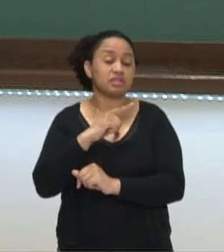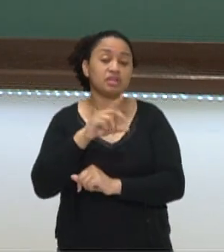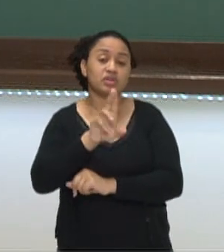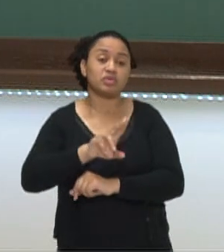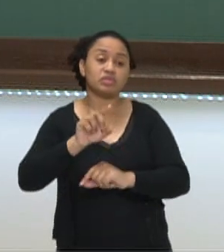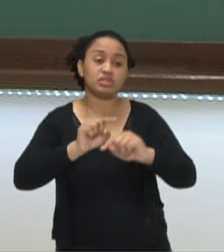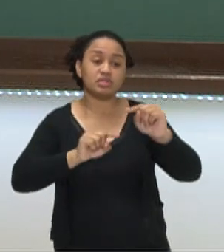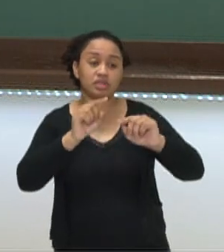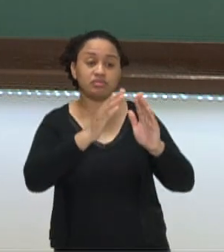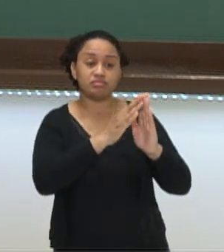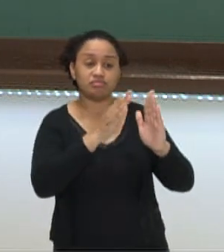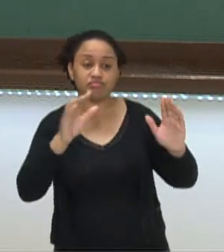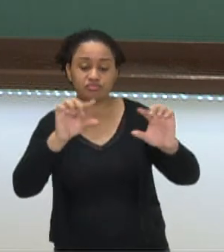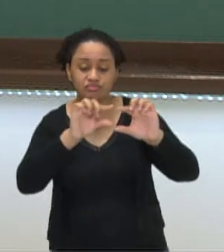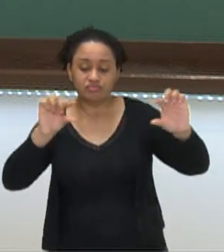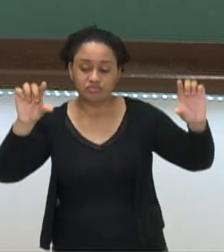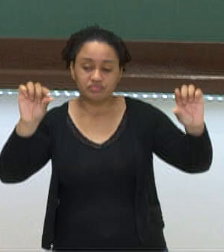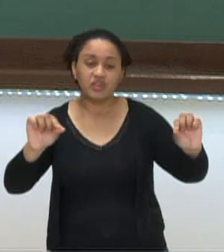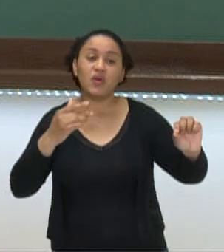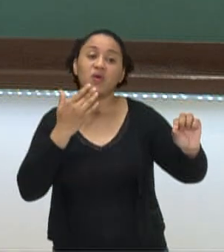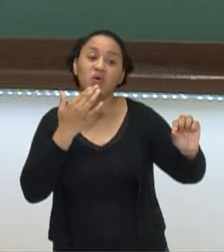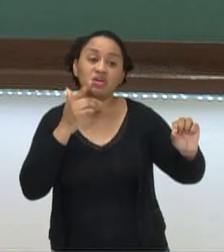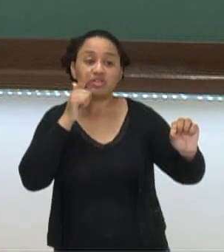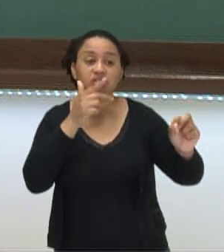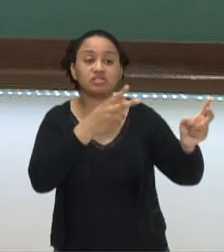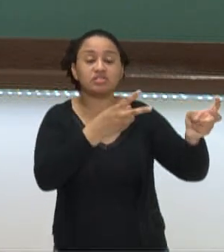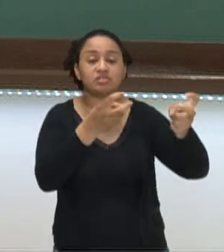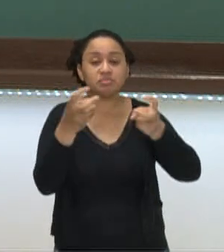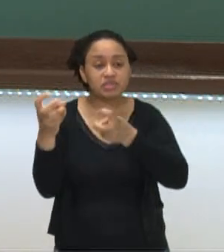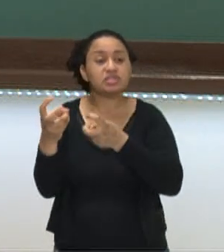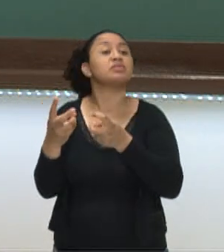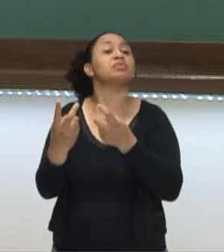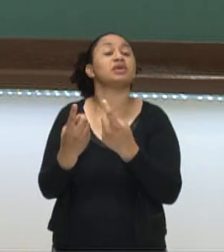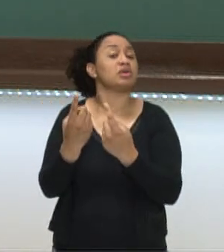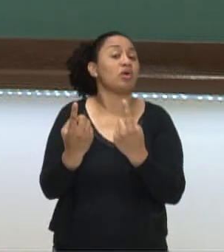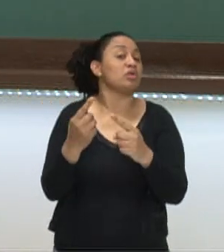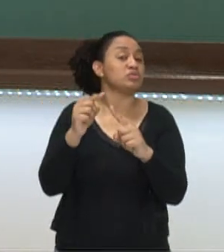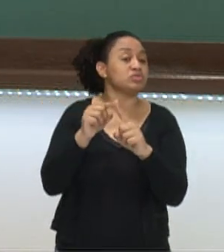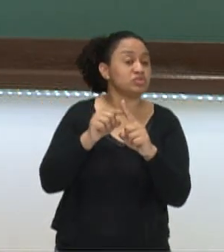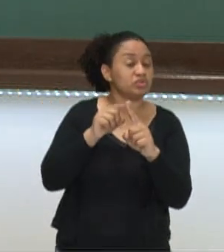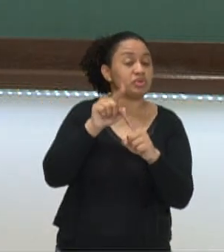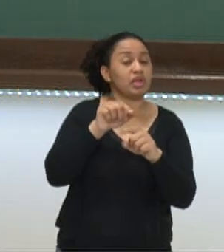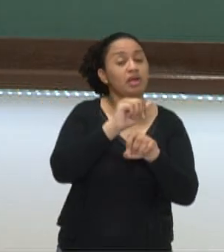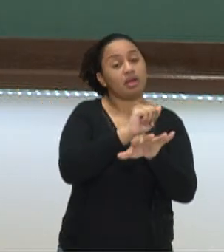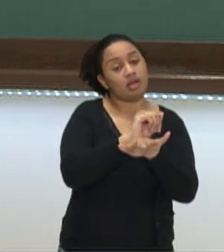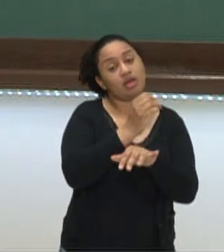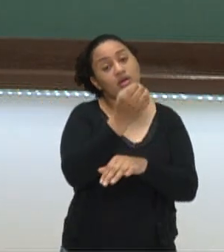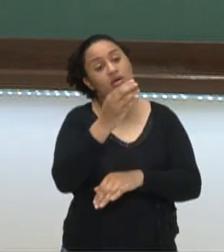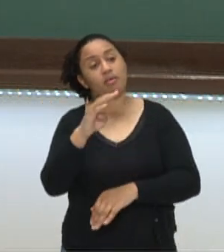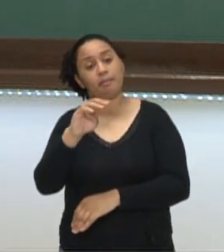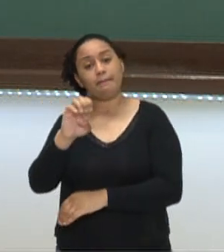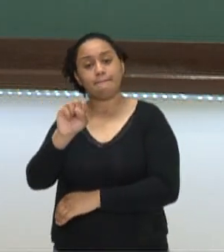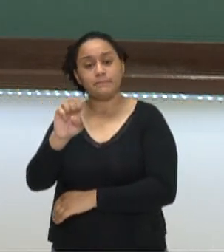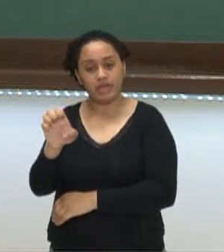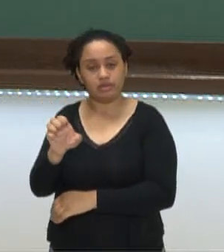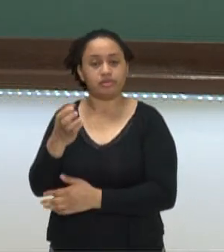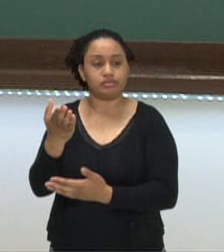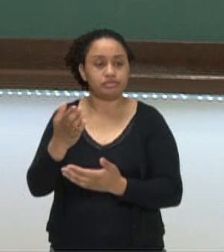a escala de cores, você vai identificando que substâncias são essas, tá? Se elas são ácidas ou